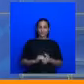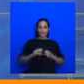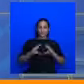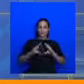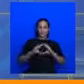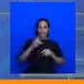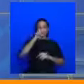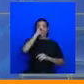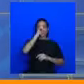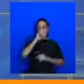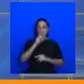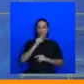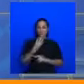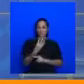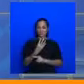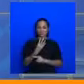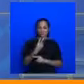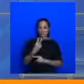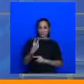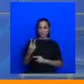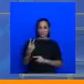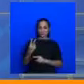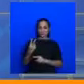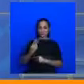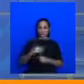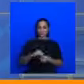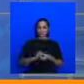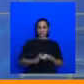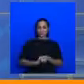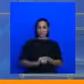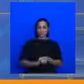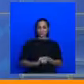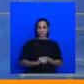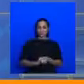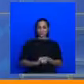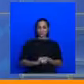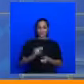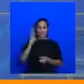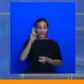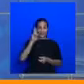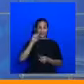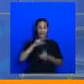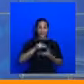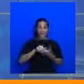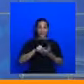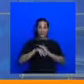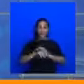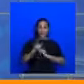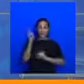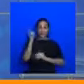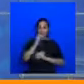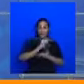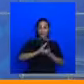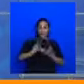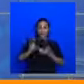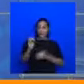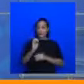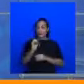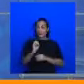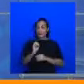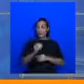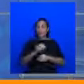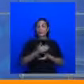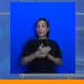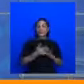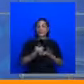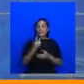Bola amarela, 42. Amarela, número 42. Lembrando, na Lotomania você ganha com 0 acerto, ganha também a